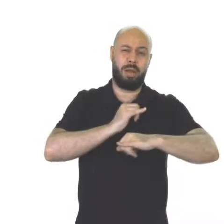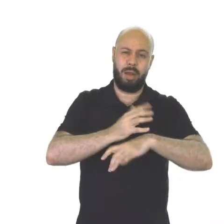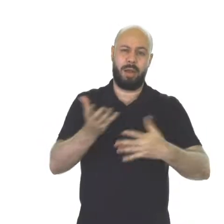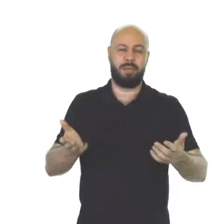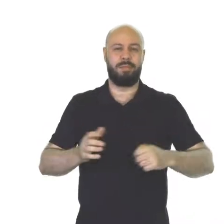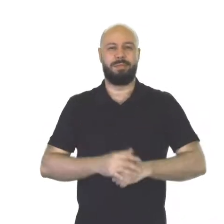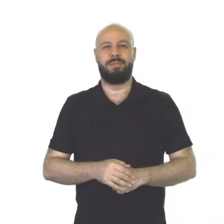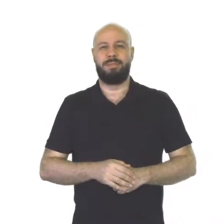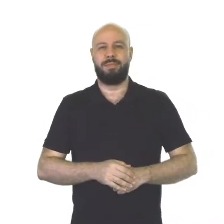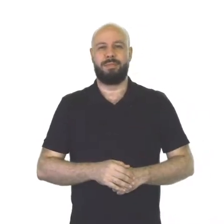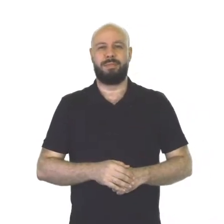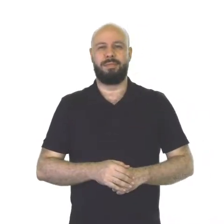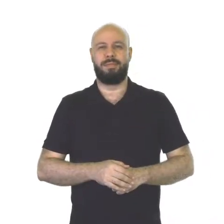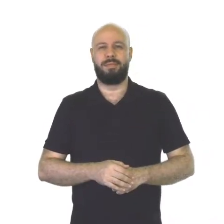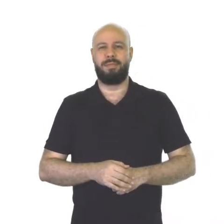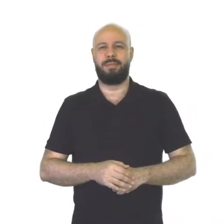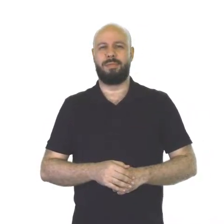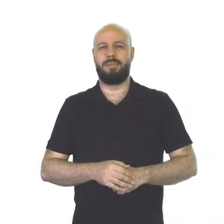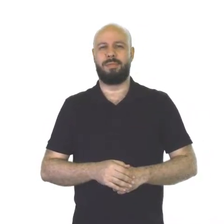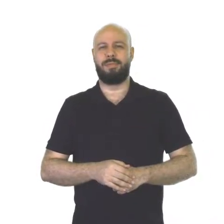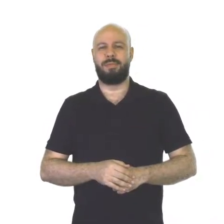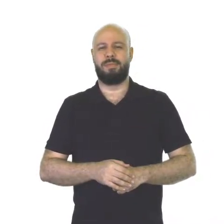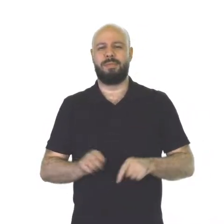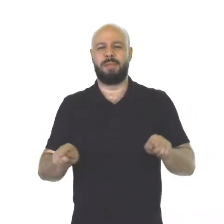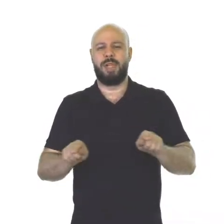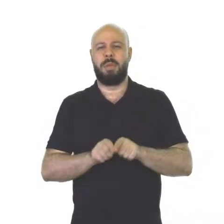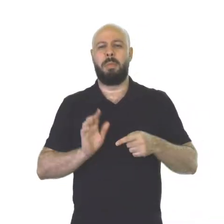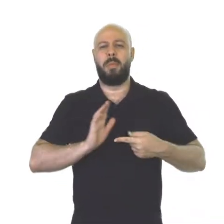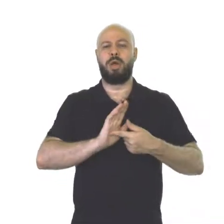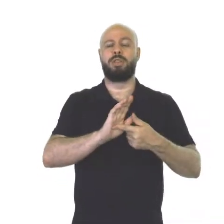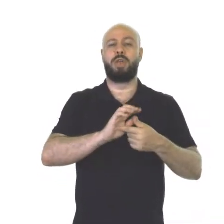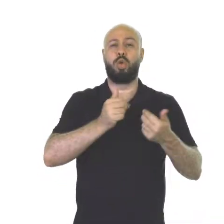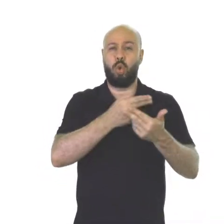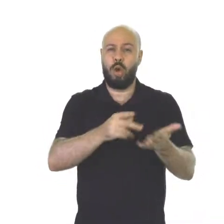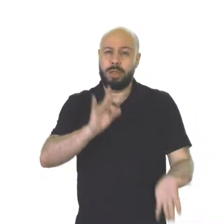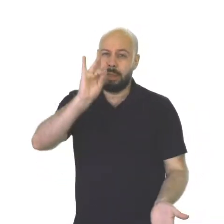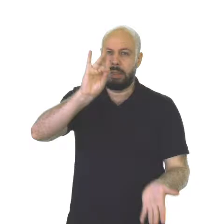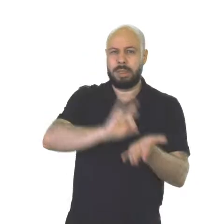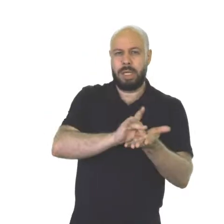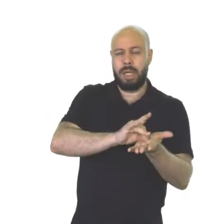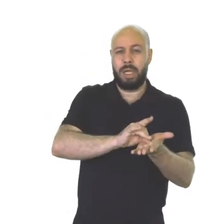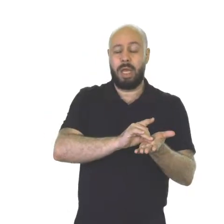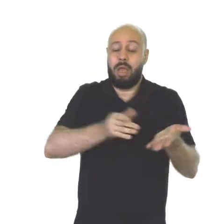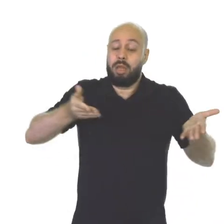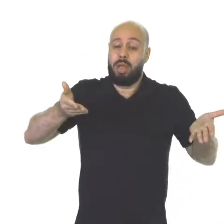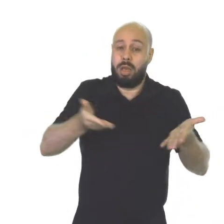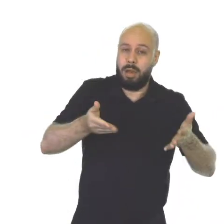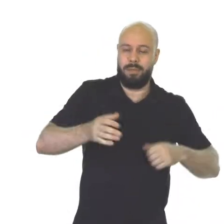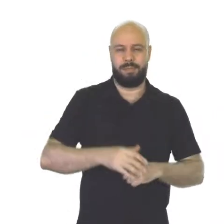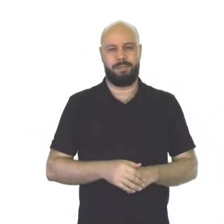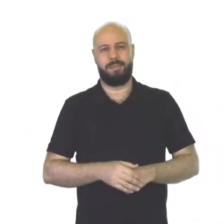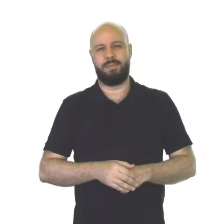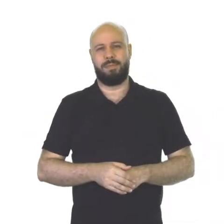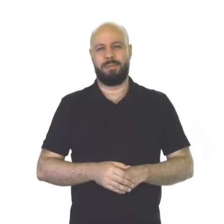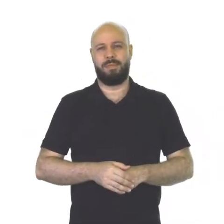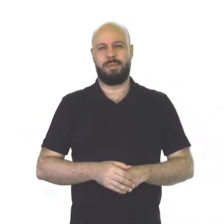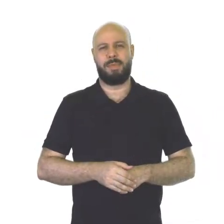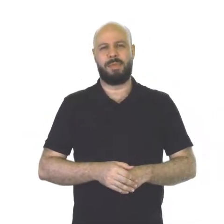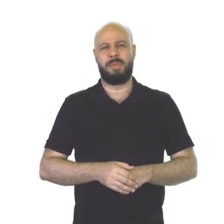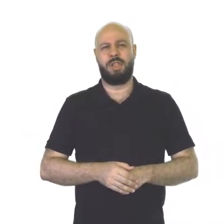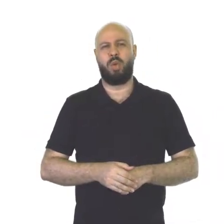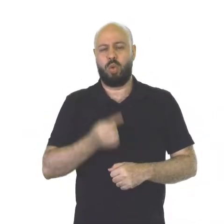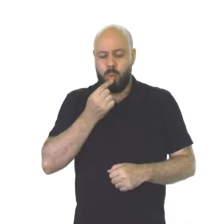né? E ela também, ela retrata fatos reais e atuais, né? Tá ali sempre falando de algo